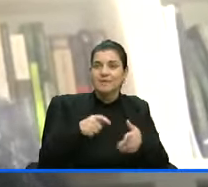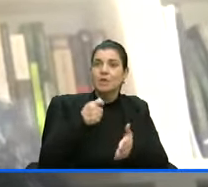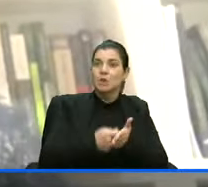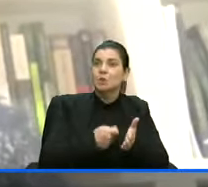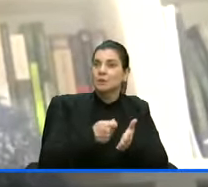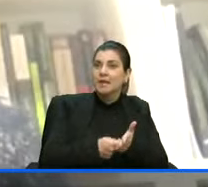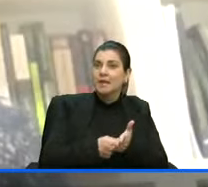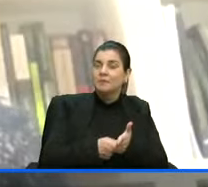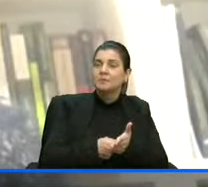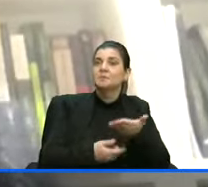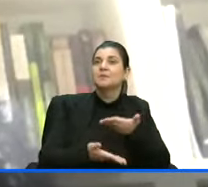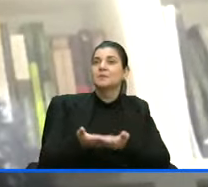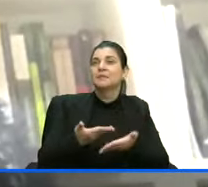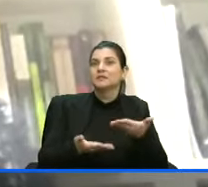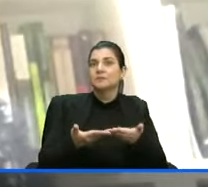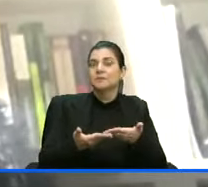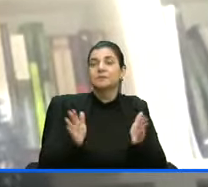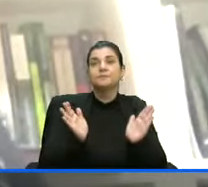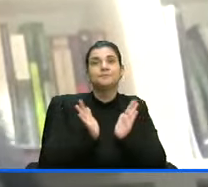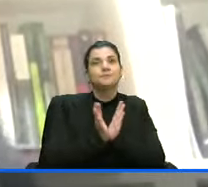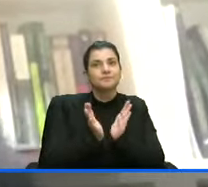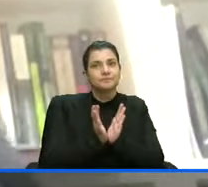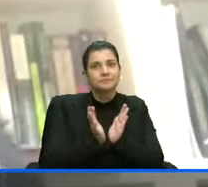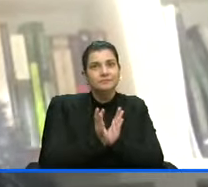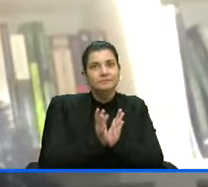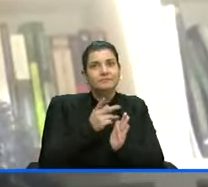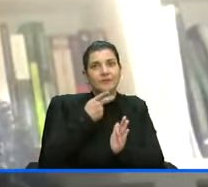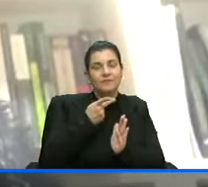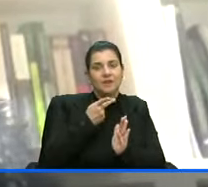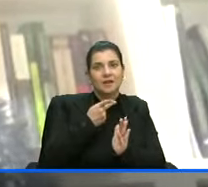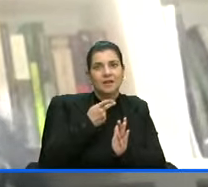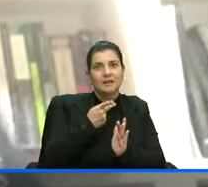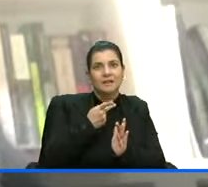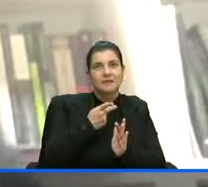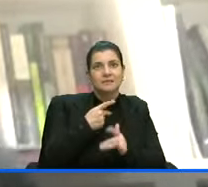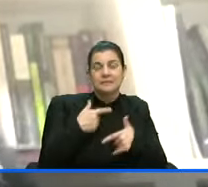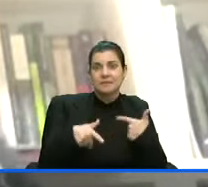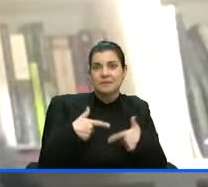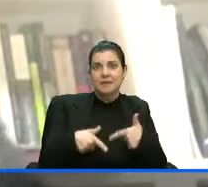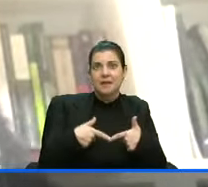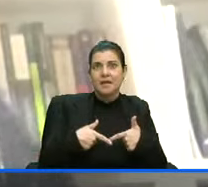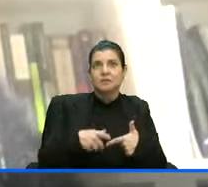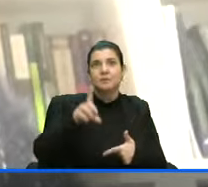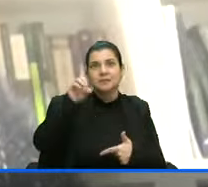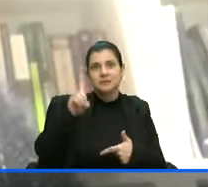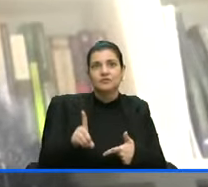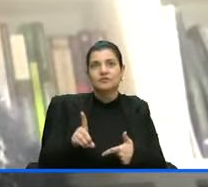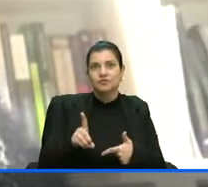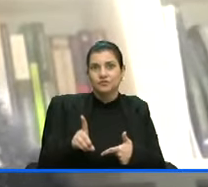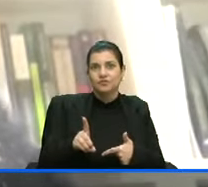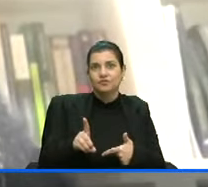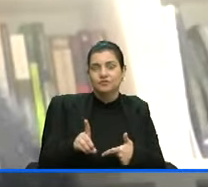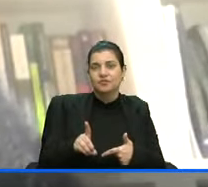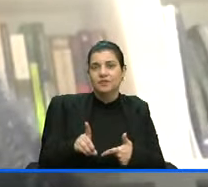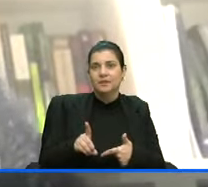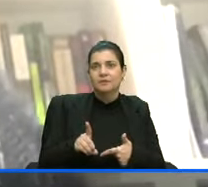lutarmos por esse atendimento. E aí, quando a colega fala dessa demanda, e muitas vezes desse direito que é subjetivo, que